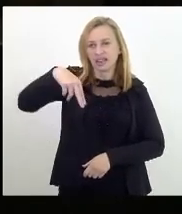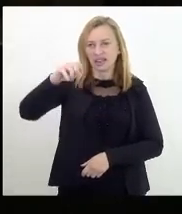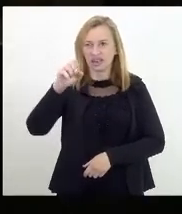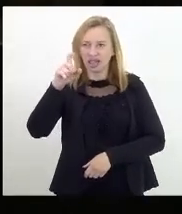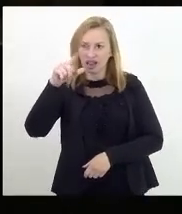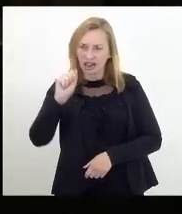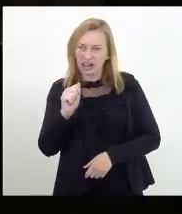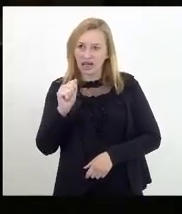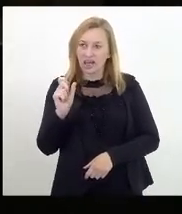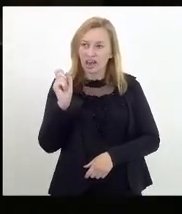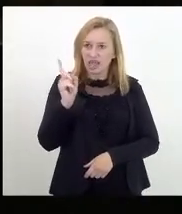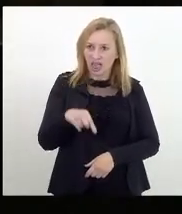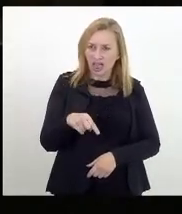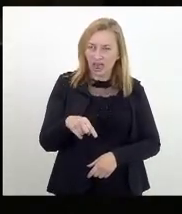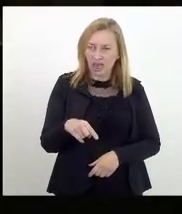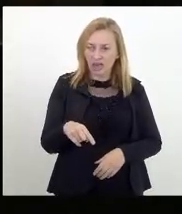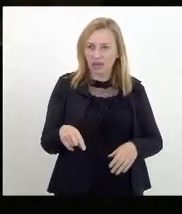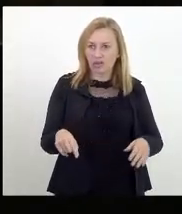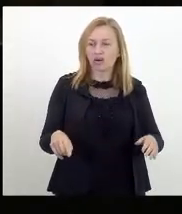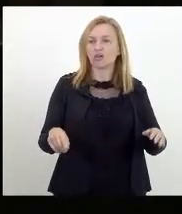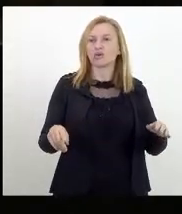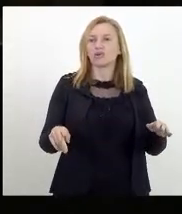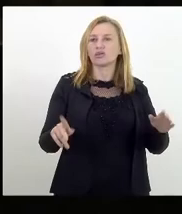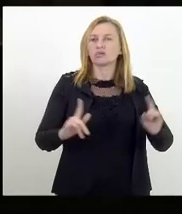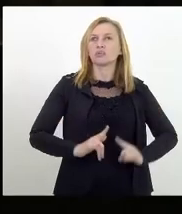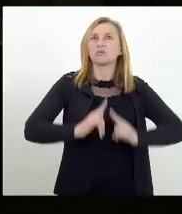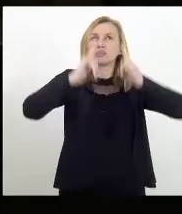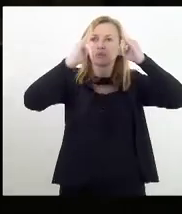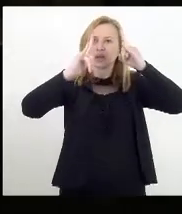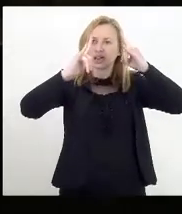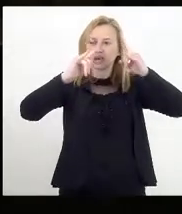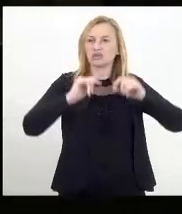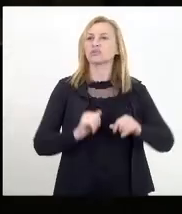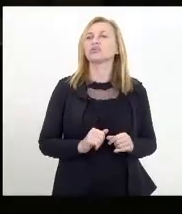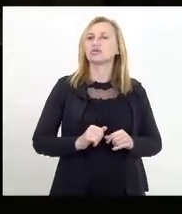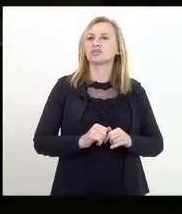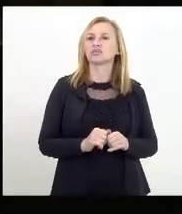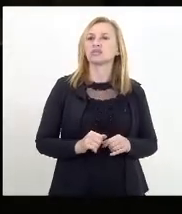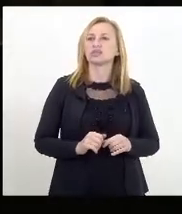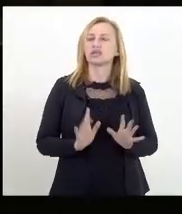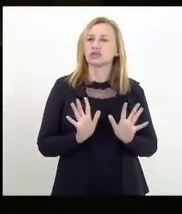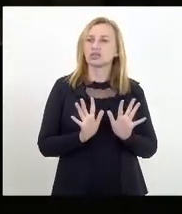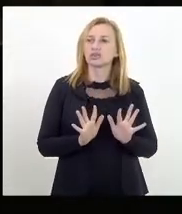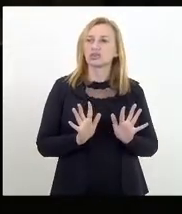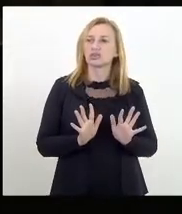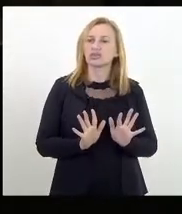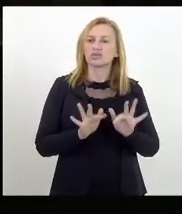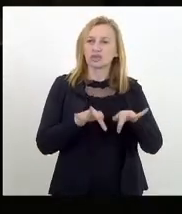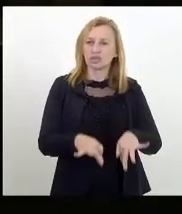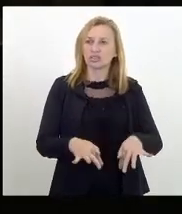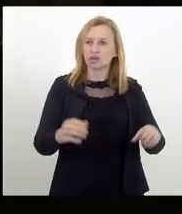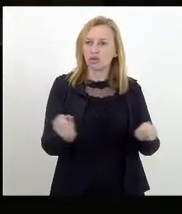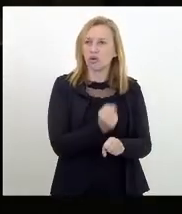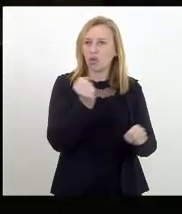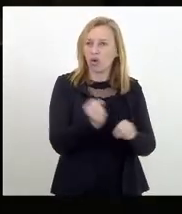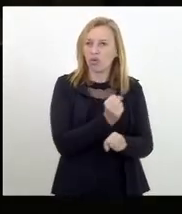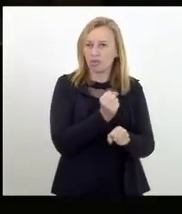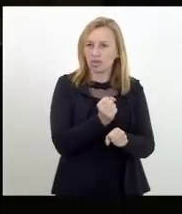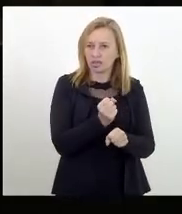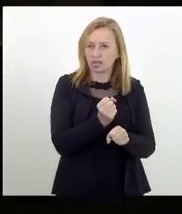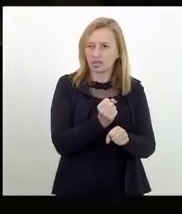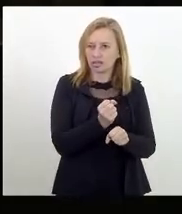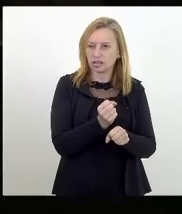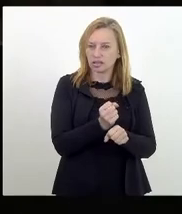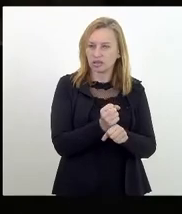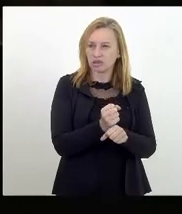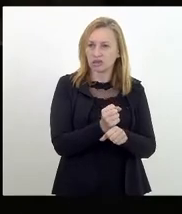patrimônio tombado pelo iphan e está na fase final de uma Obra de Restauração